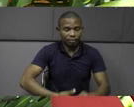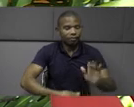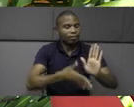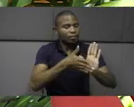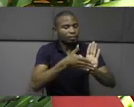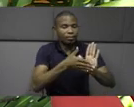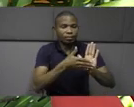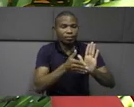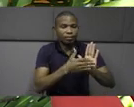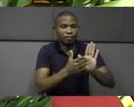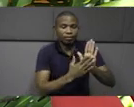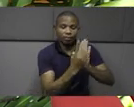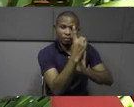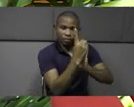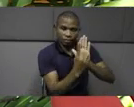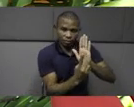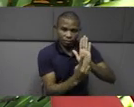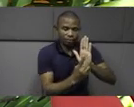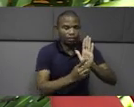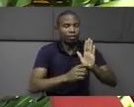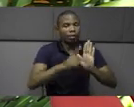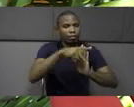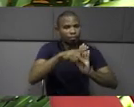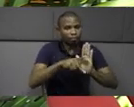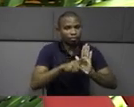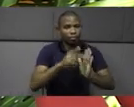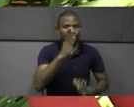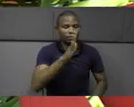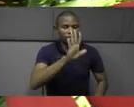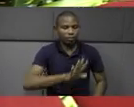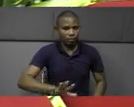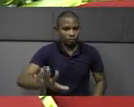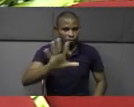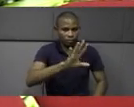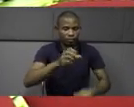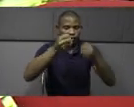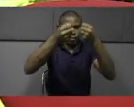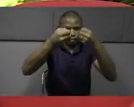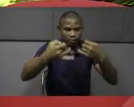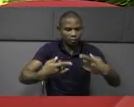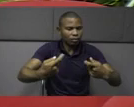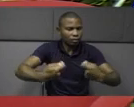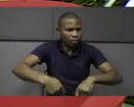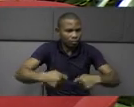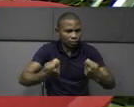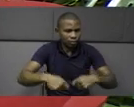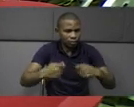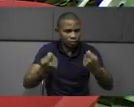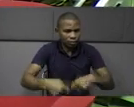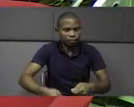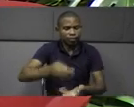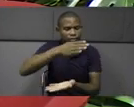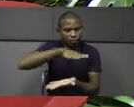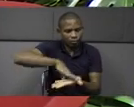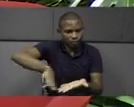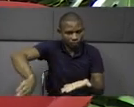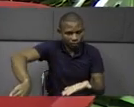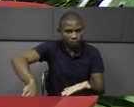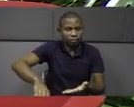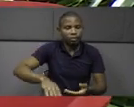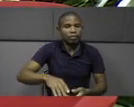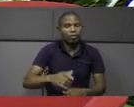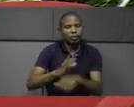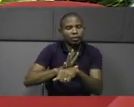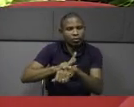documento de planejamento nacional quando a gente fala na verdade na necessidade da gente eliminar ou mitigar as doenças de